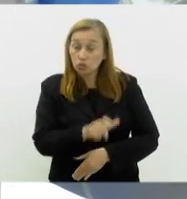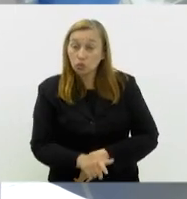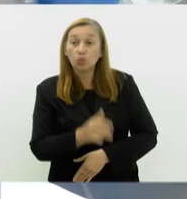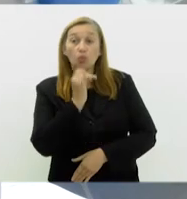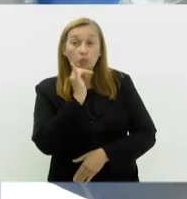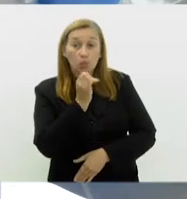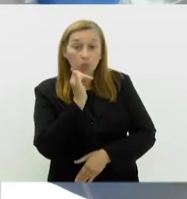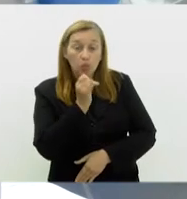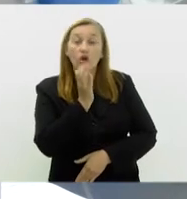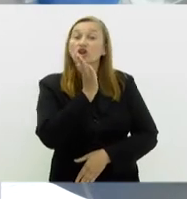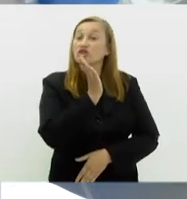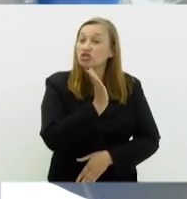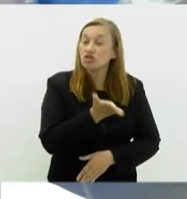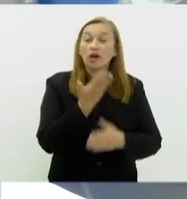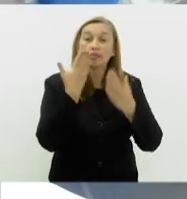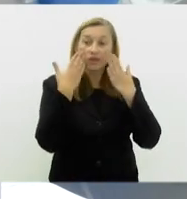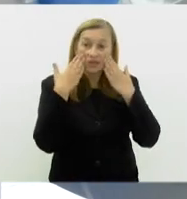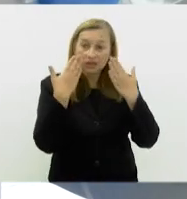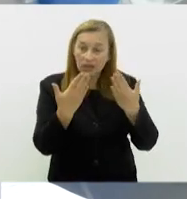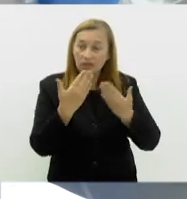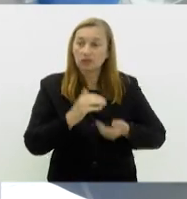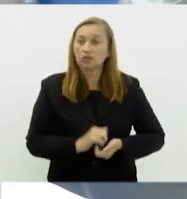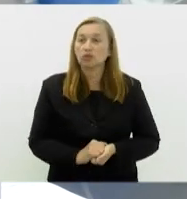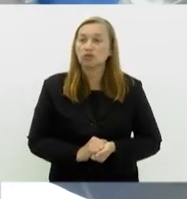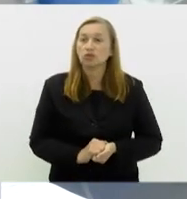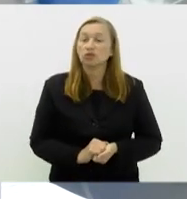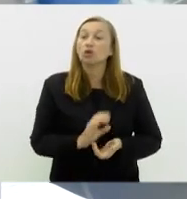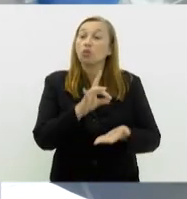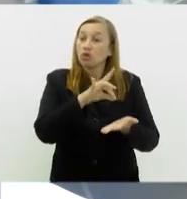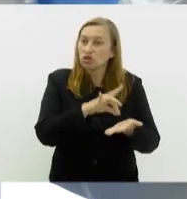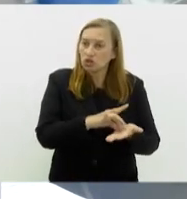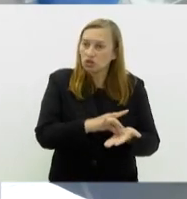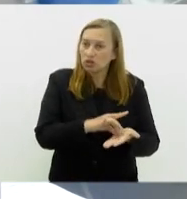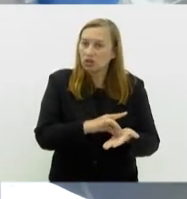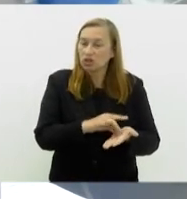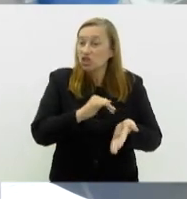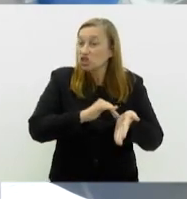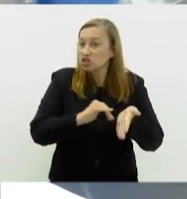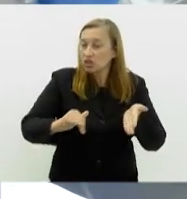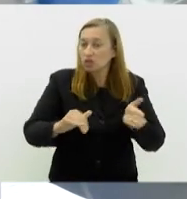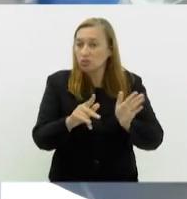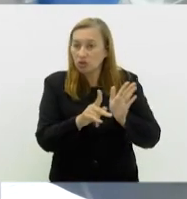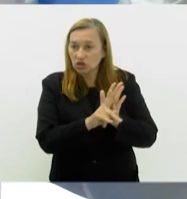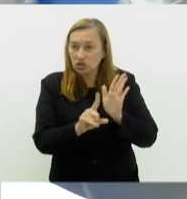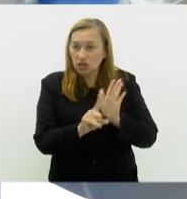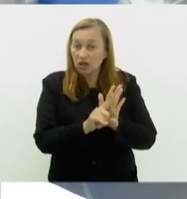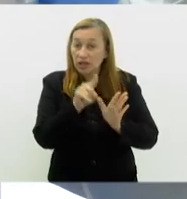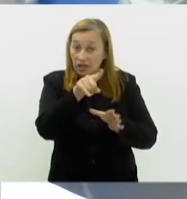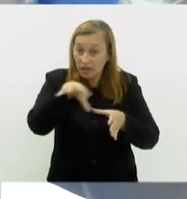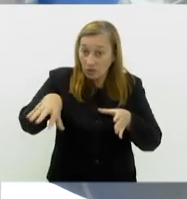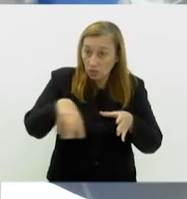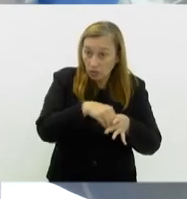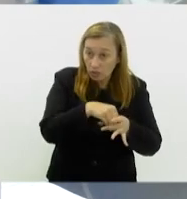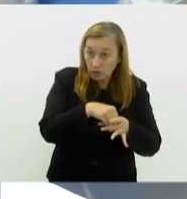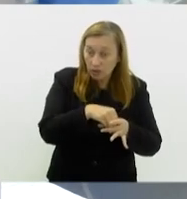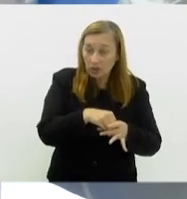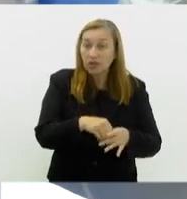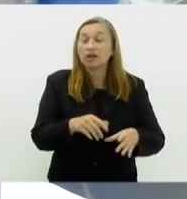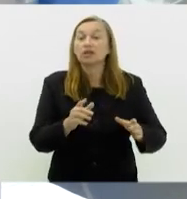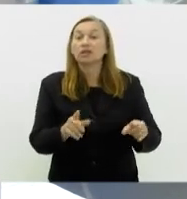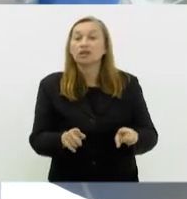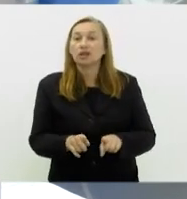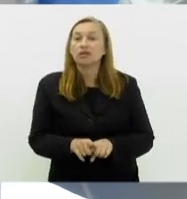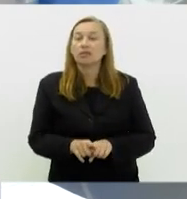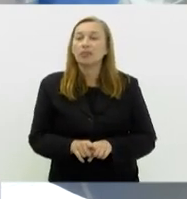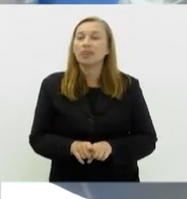já foi apresentado o original sem esses projetos de lei que ele acrescentou será